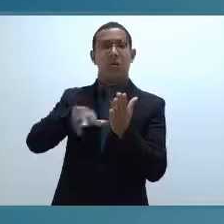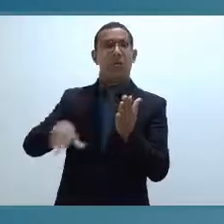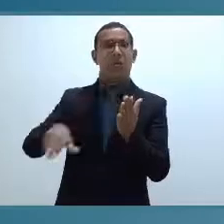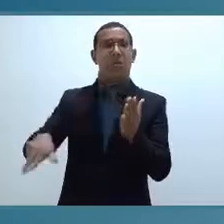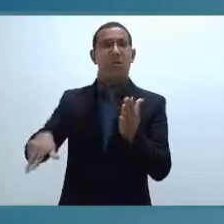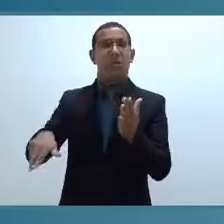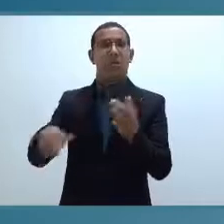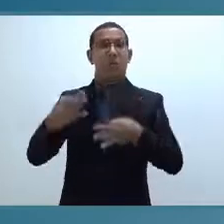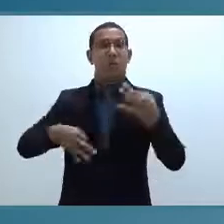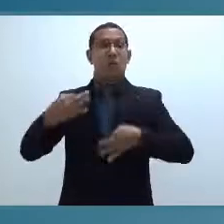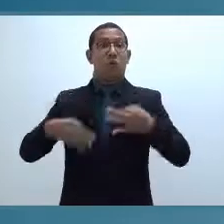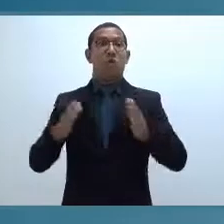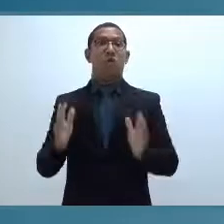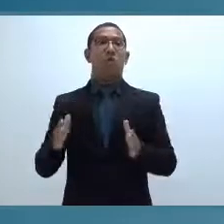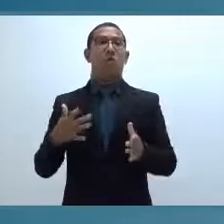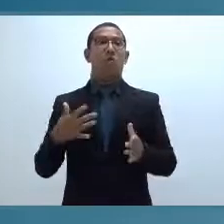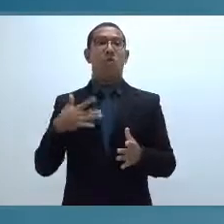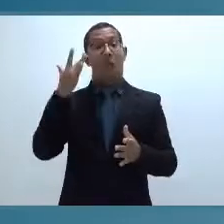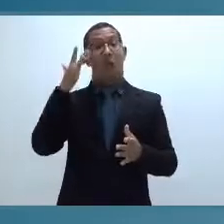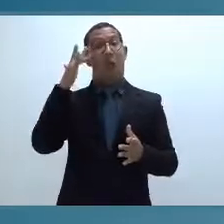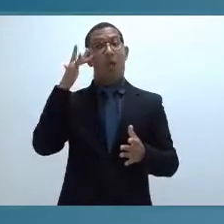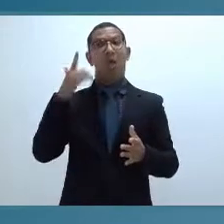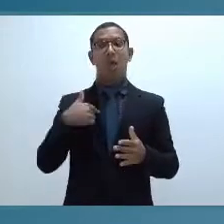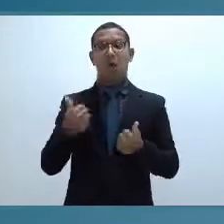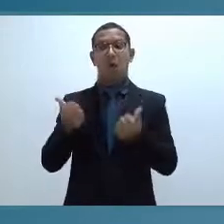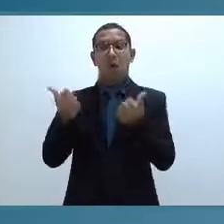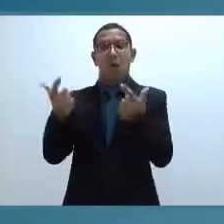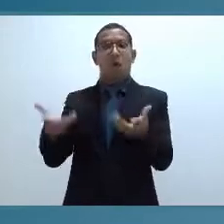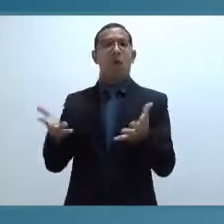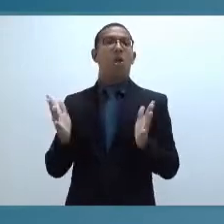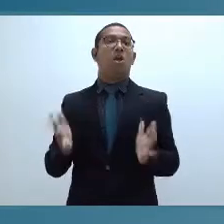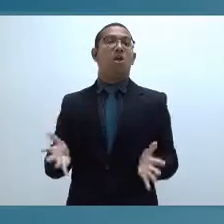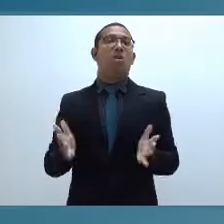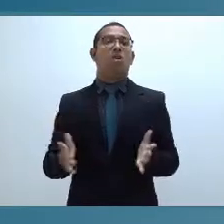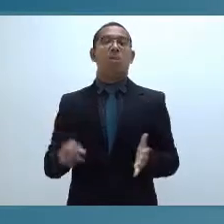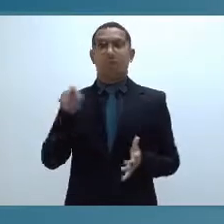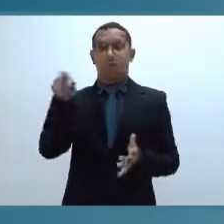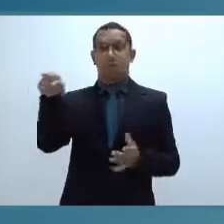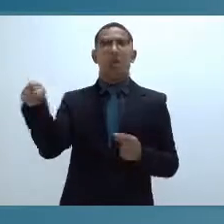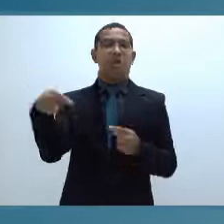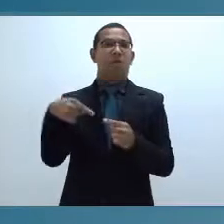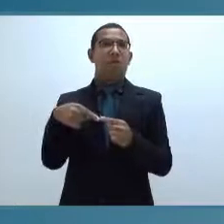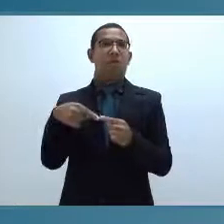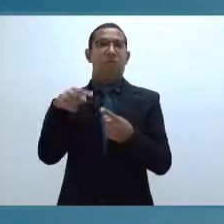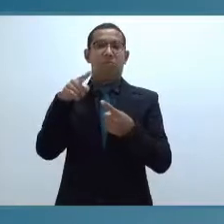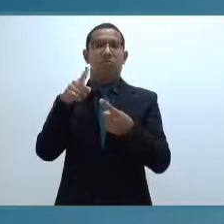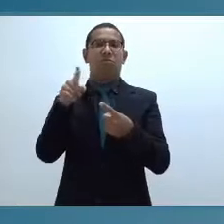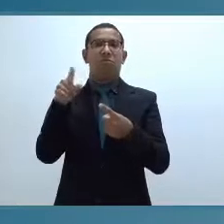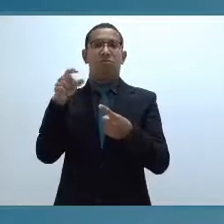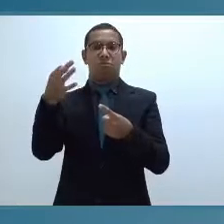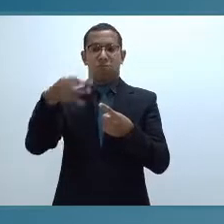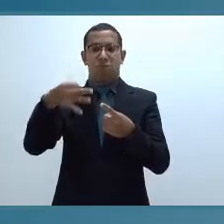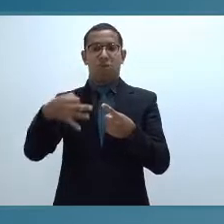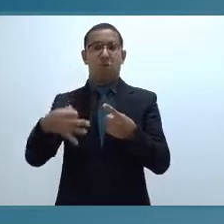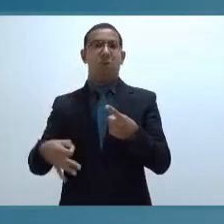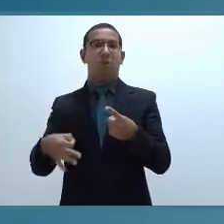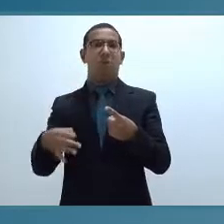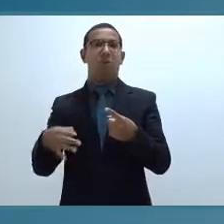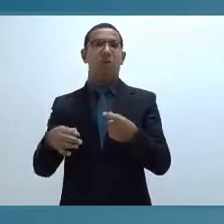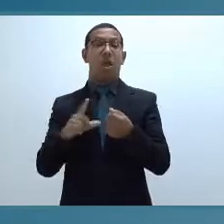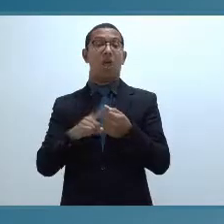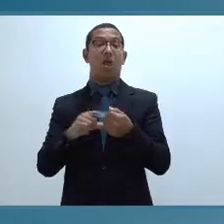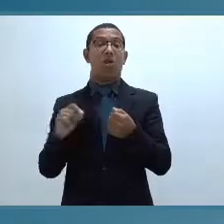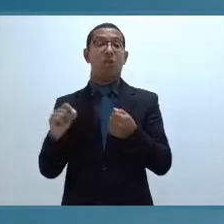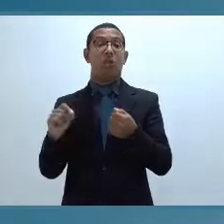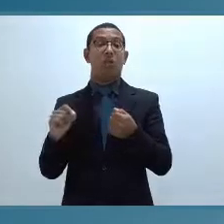digo, excelência, cabe registrar que a magistrada requerente preenche todos esses requisitos do artigo 6º, inciso 1,